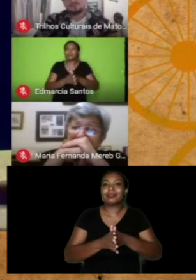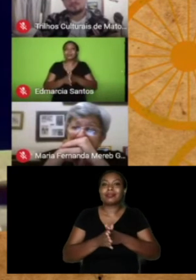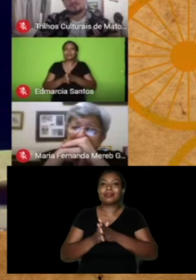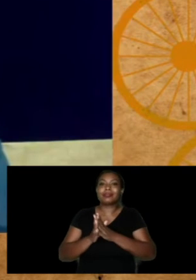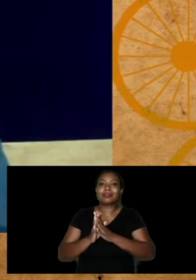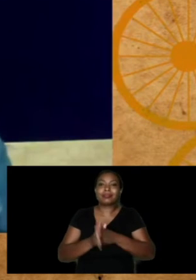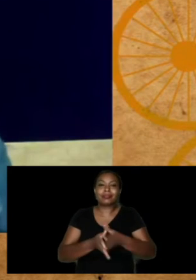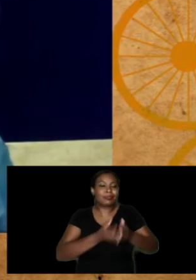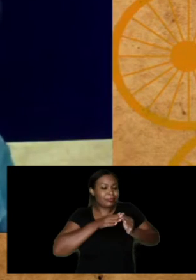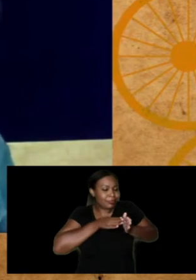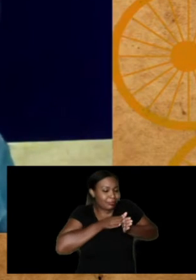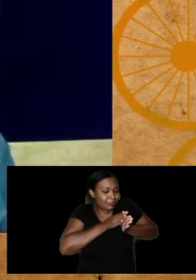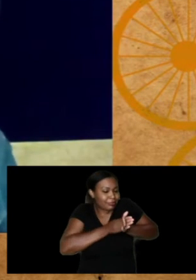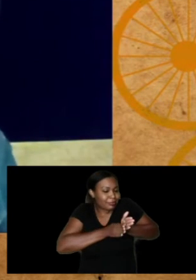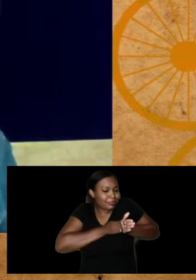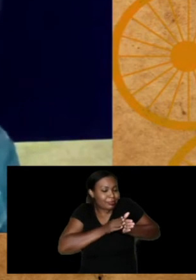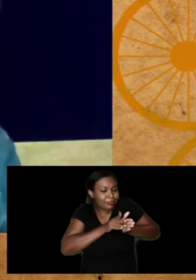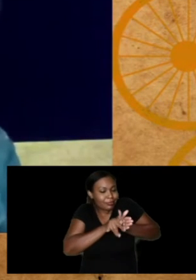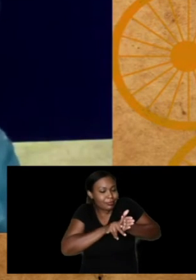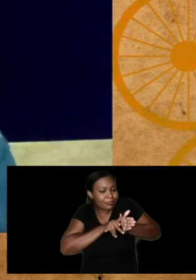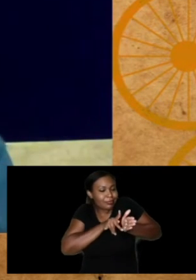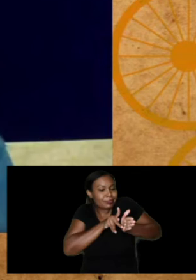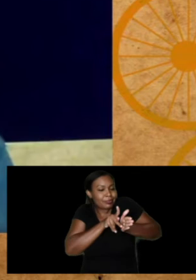Deixa o meu vagão